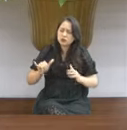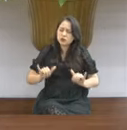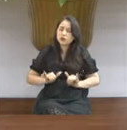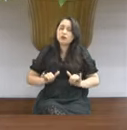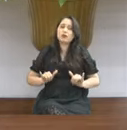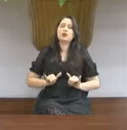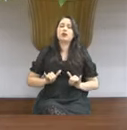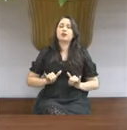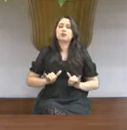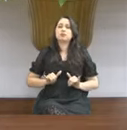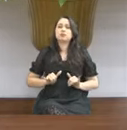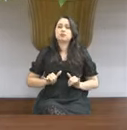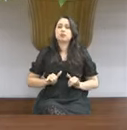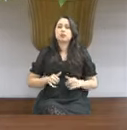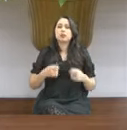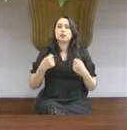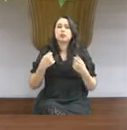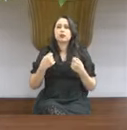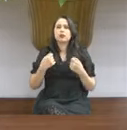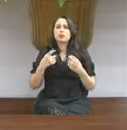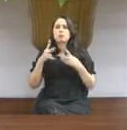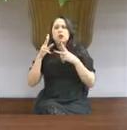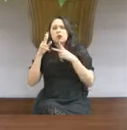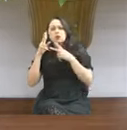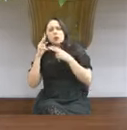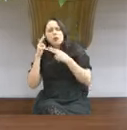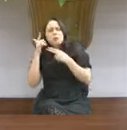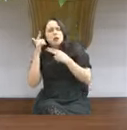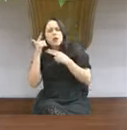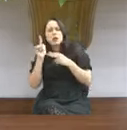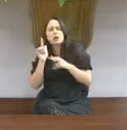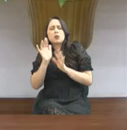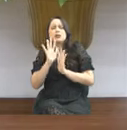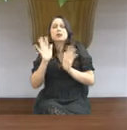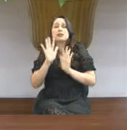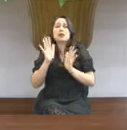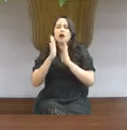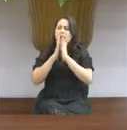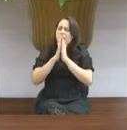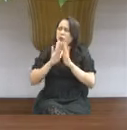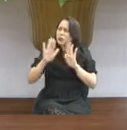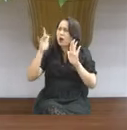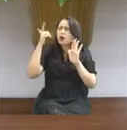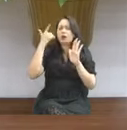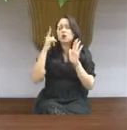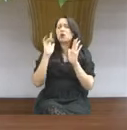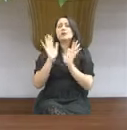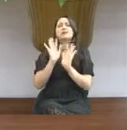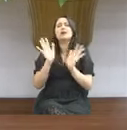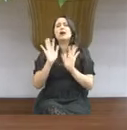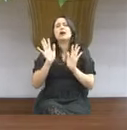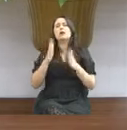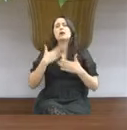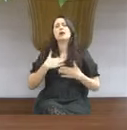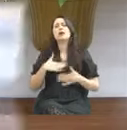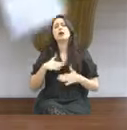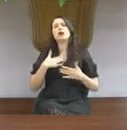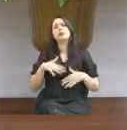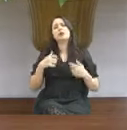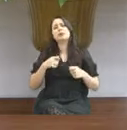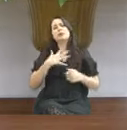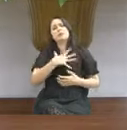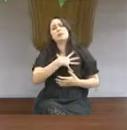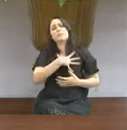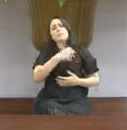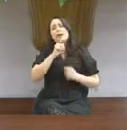Não deixa de dormir por causa disso, não. Não deixa de adorar por causa disso, não. Ele está